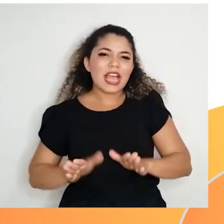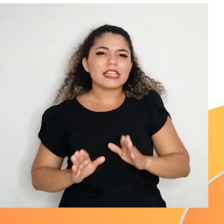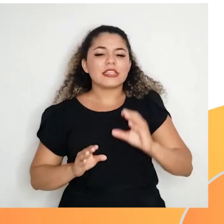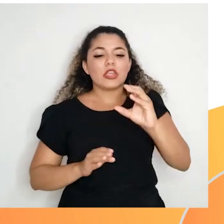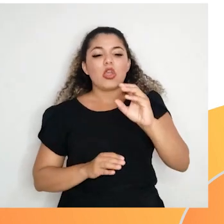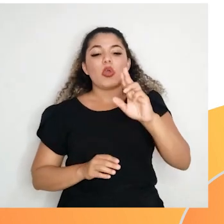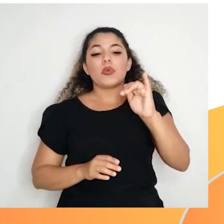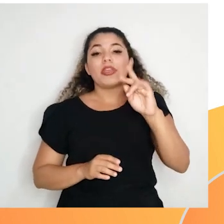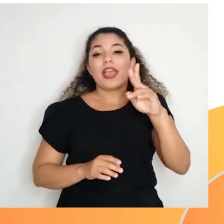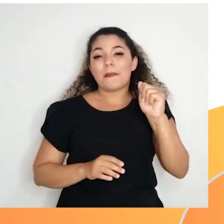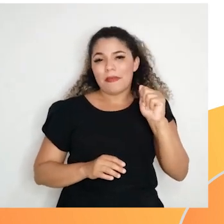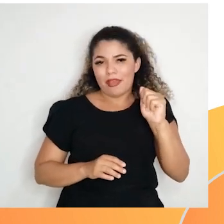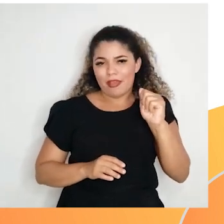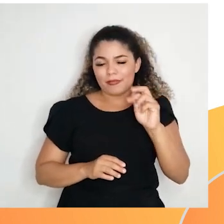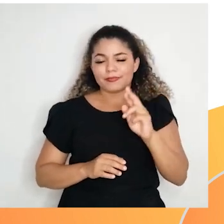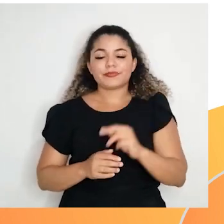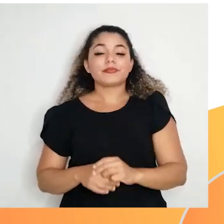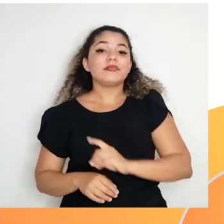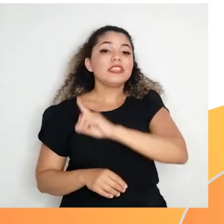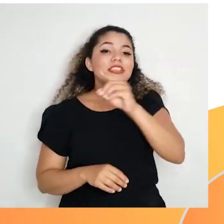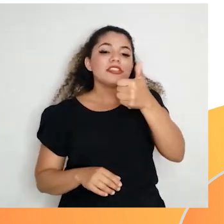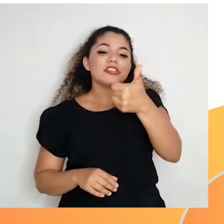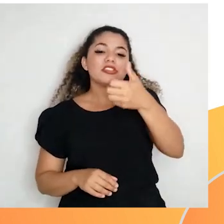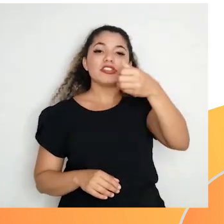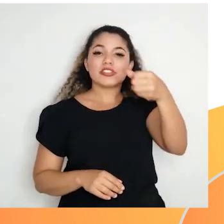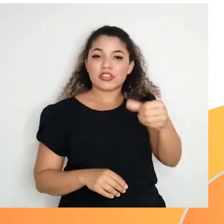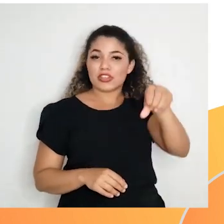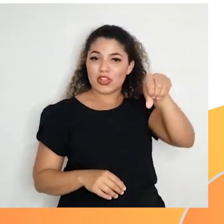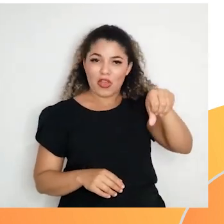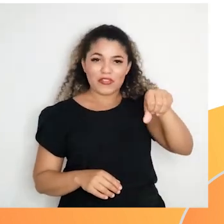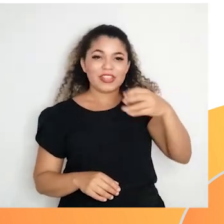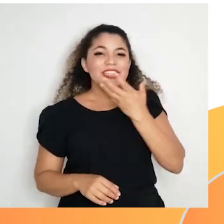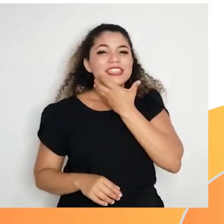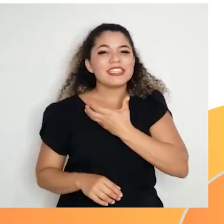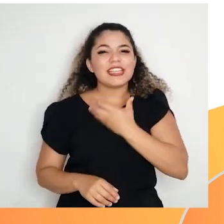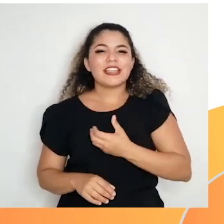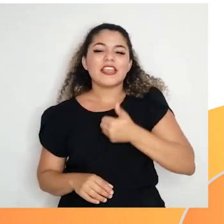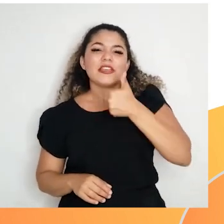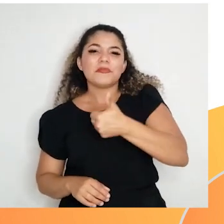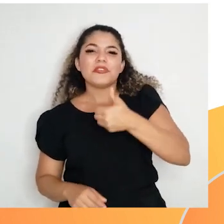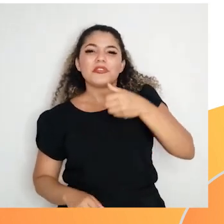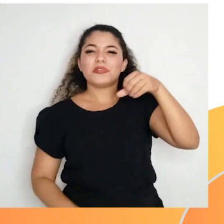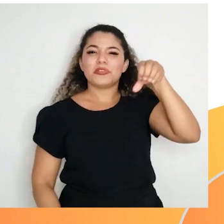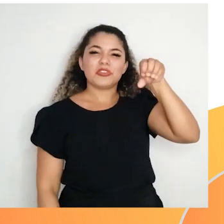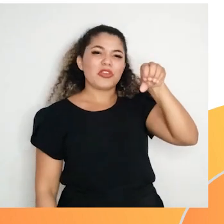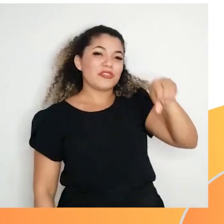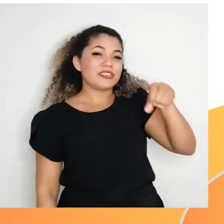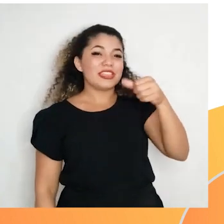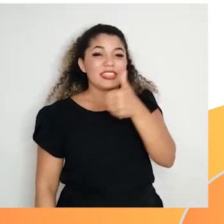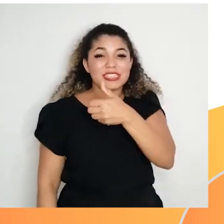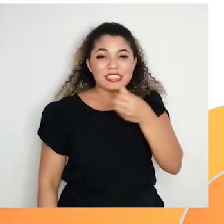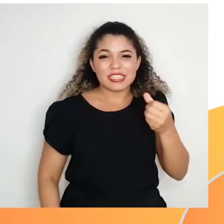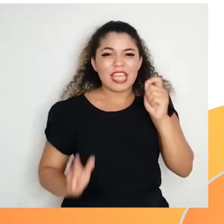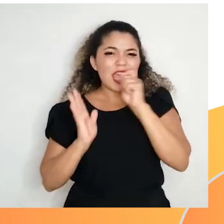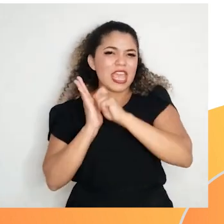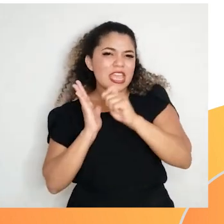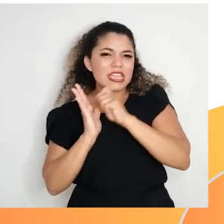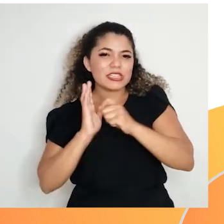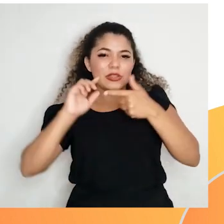em Cuiabá, Mato Grosso, dia 19 de dezembro de 1916.